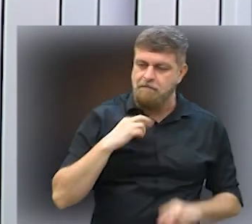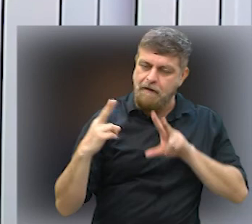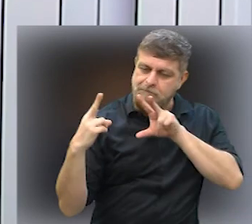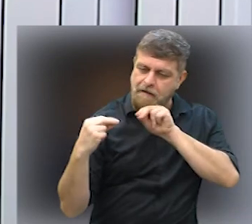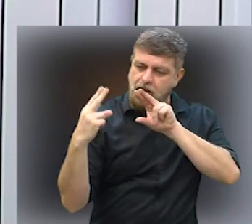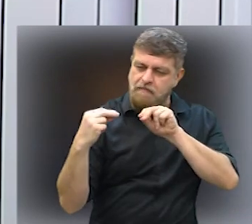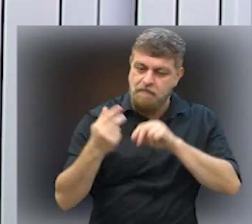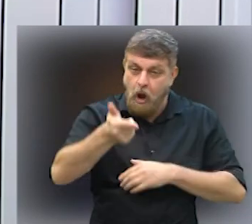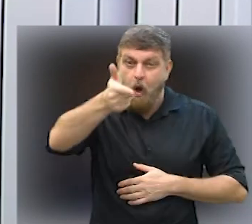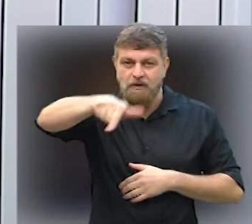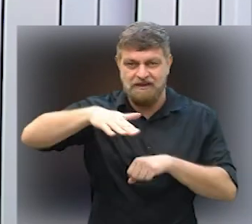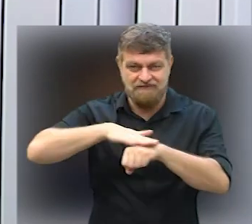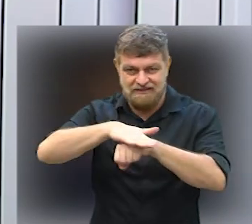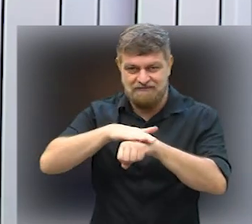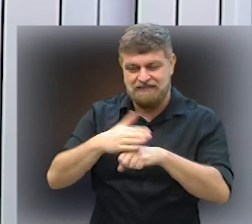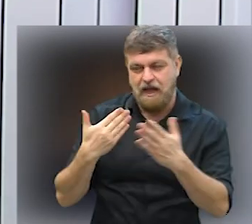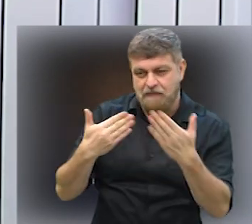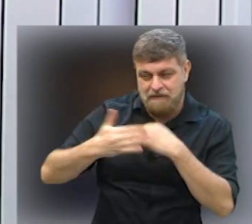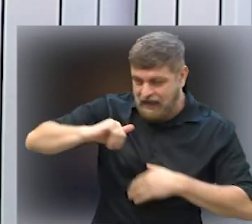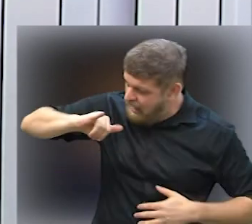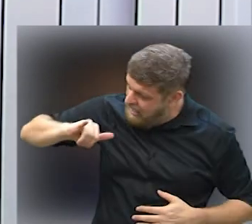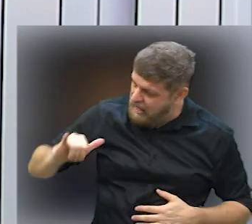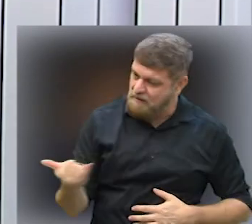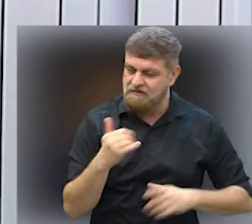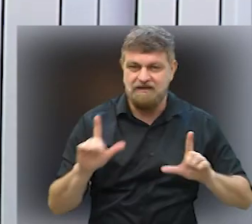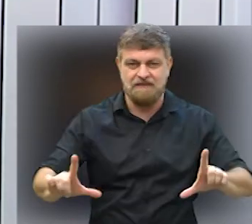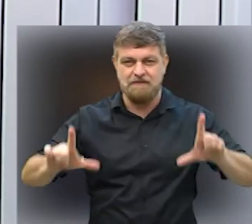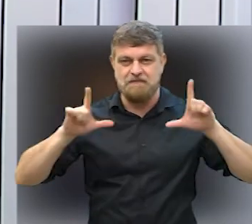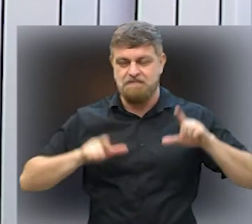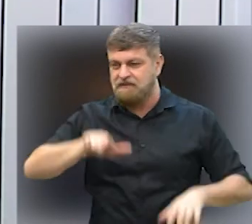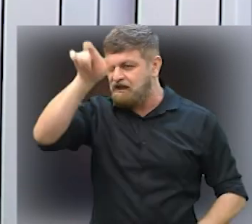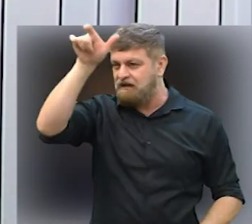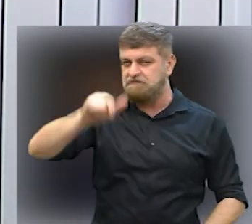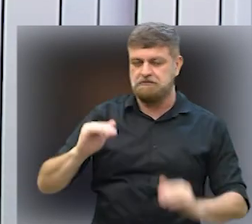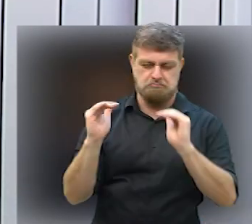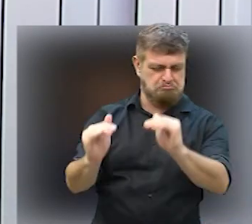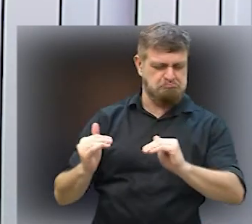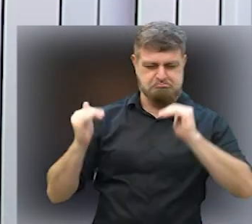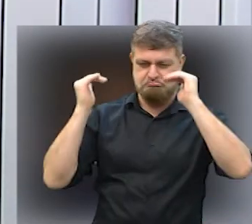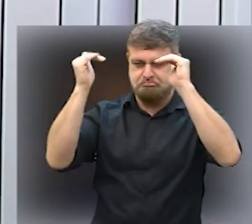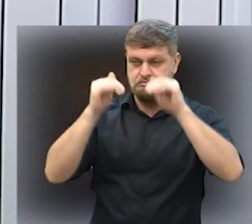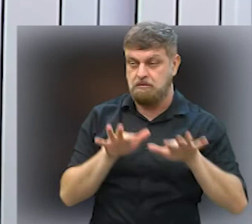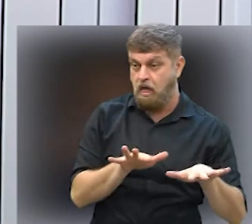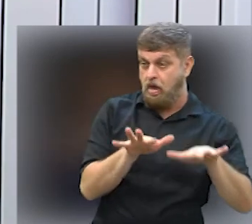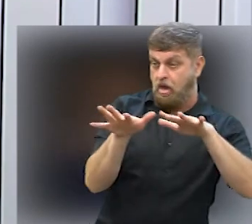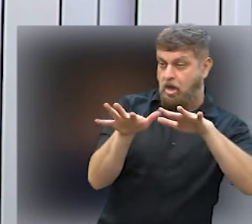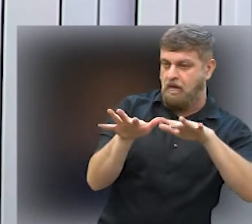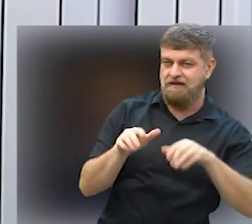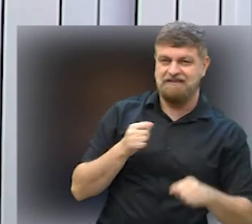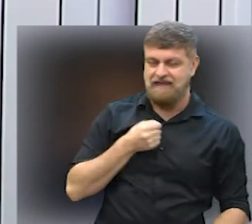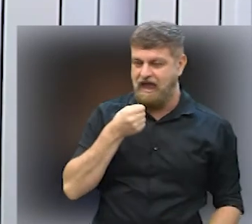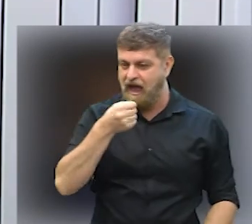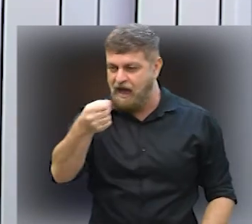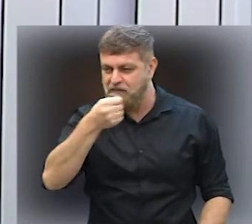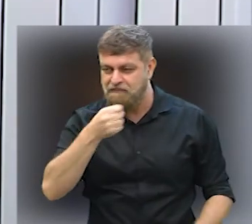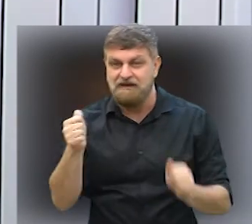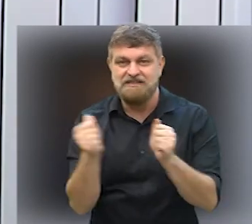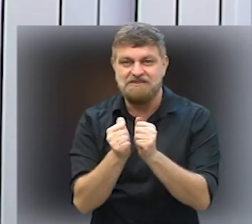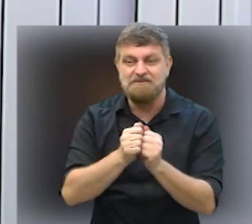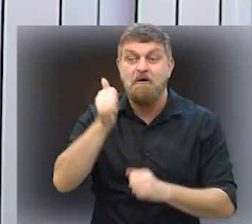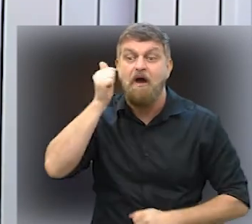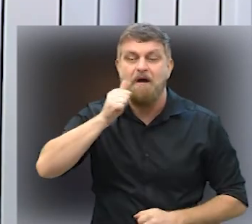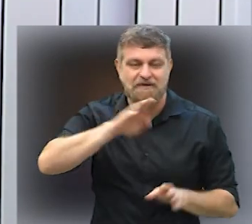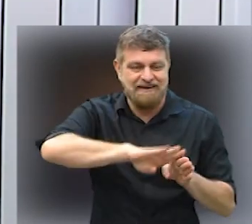gente poder voltar a conversar, e aproveita este momento. Você é a bola da vez agora, todo mundo querendo entrevista com a